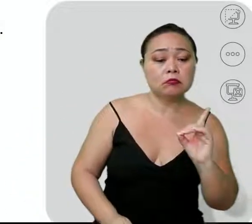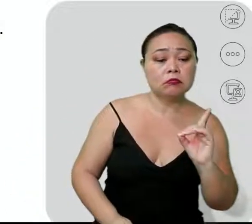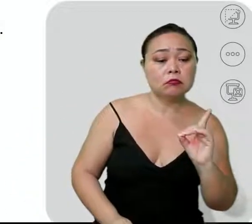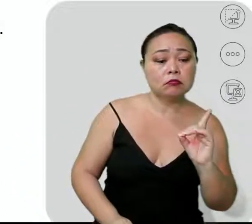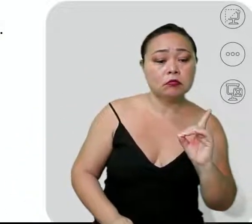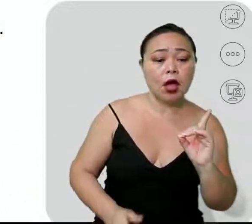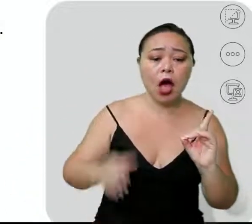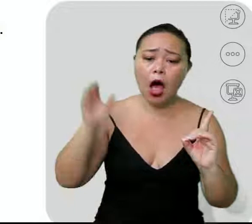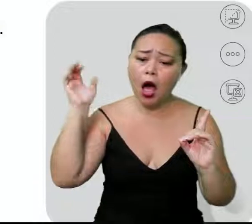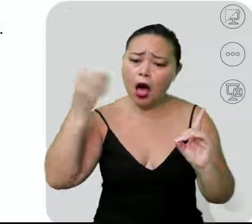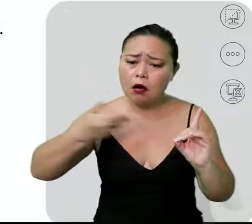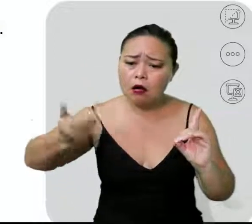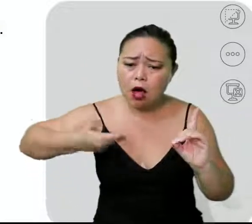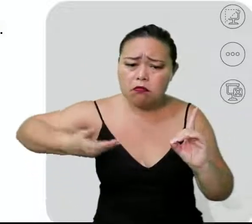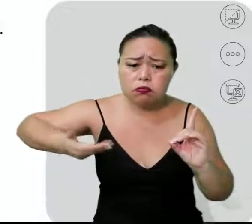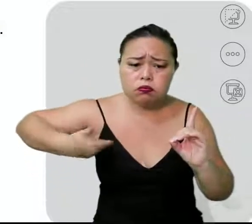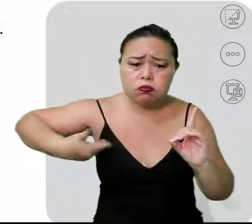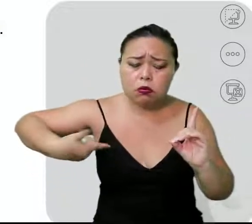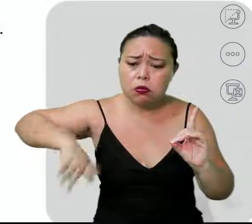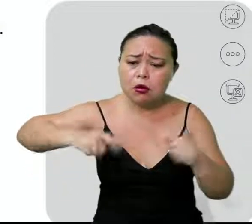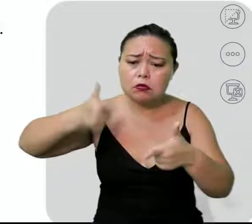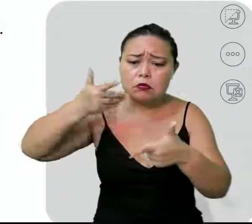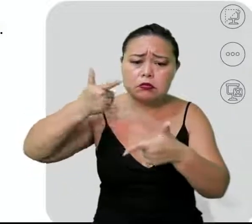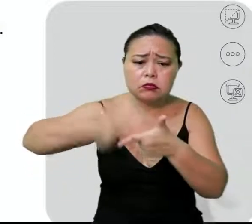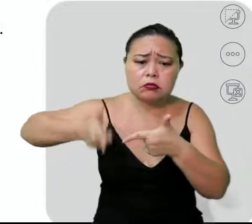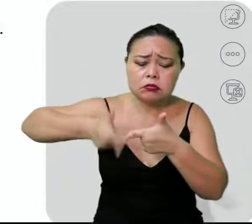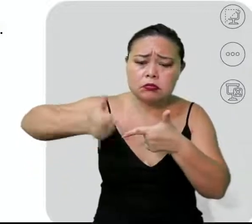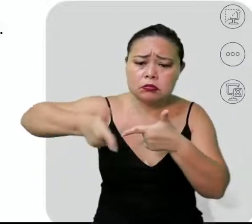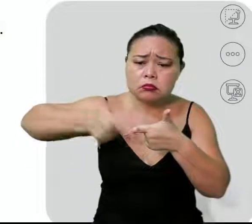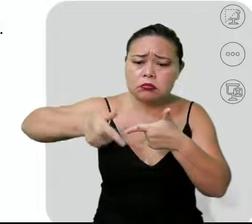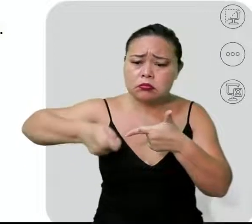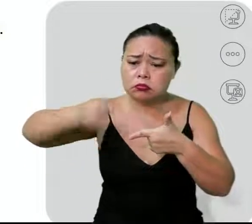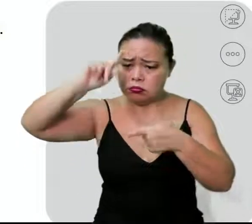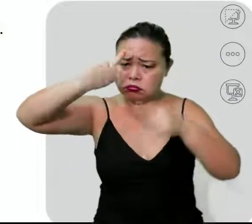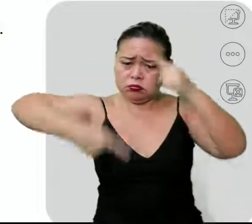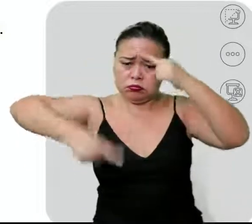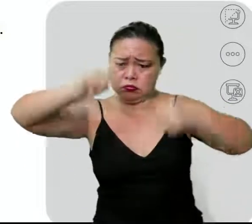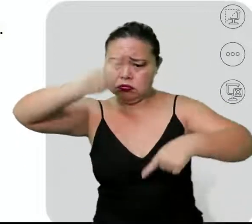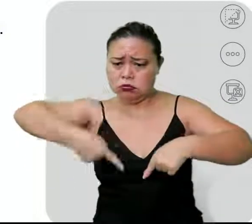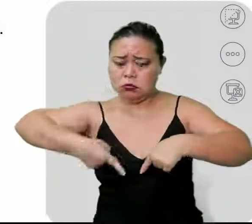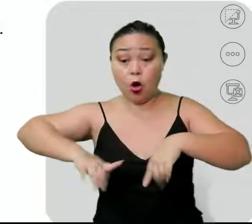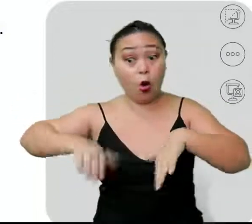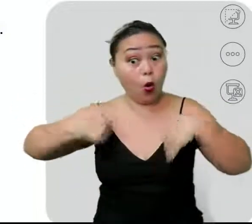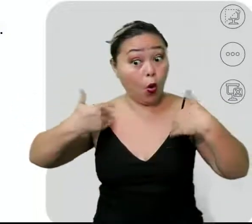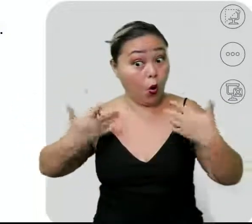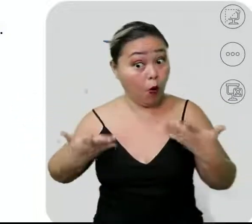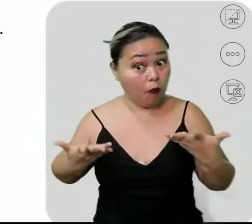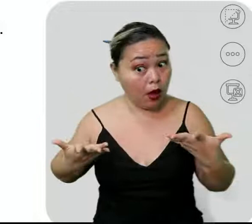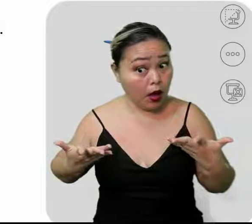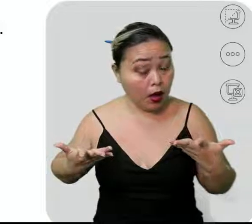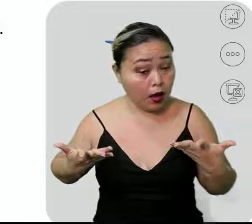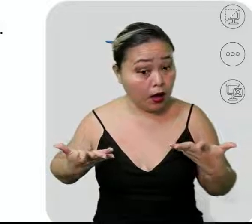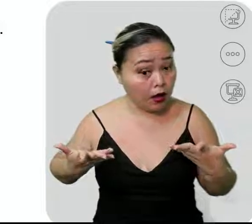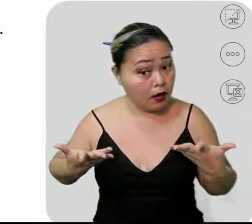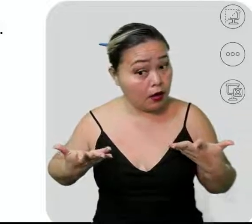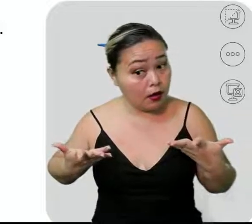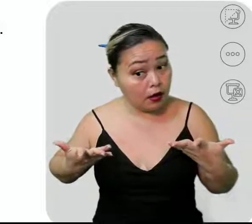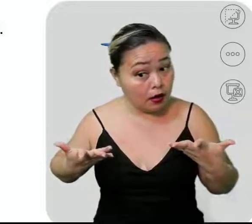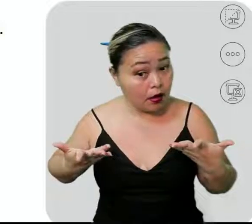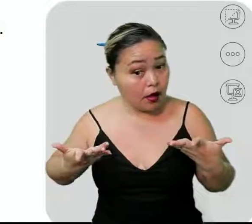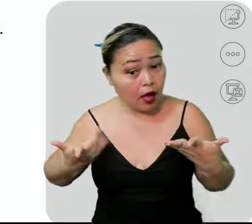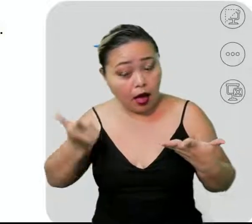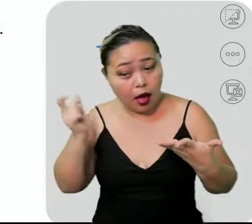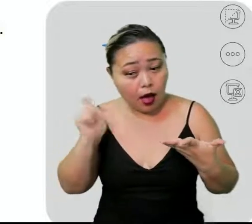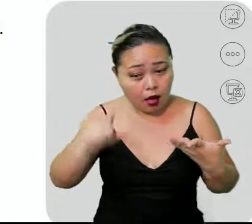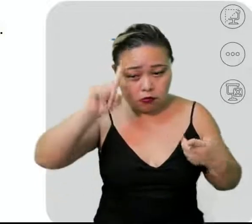a metade de pela aceleração da crise do absolutismo Opa já tá